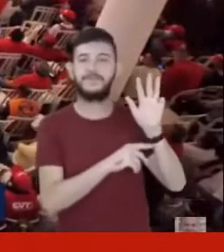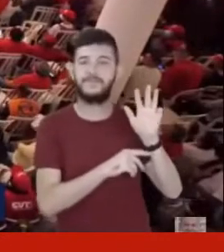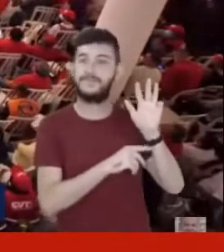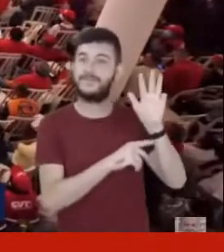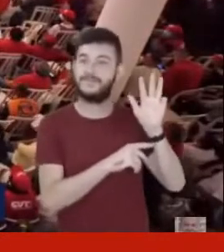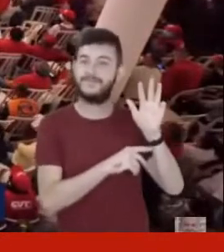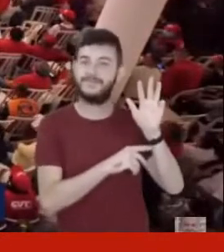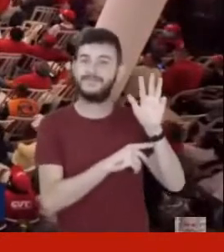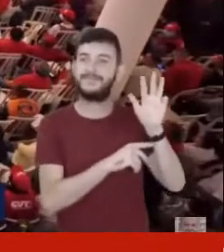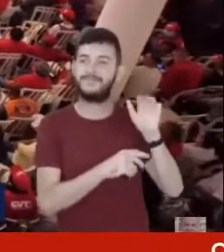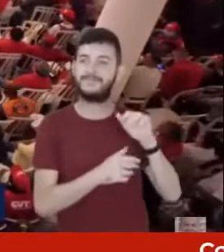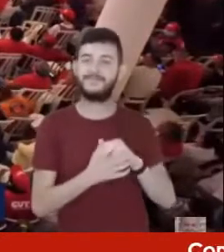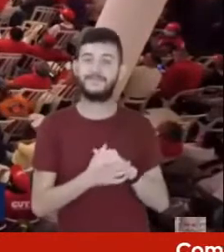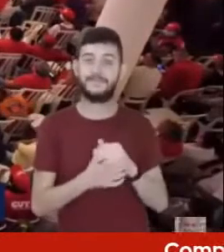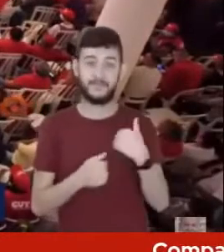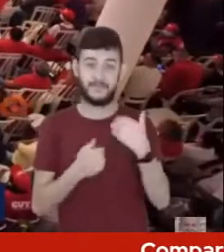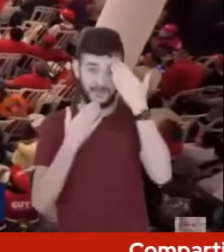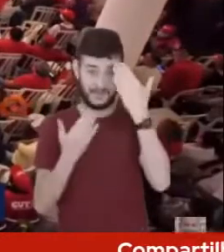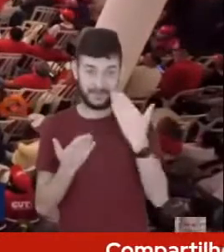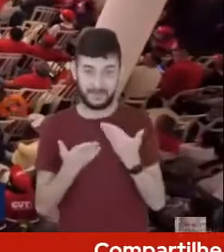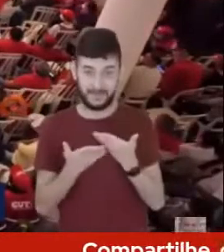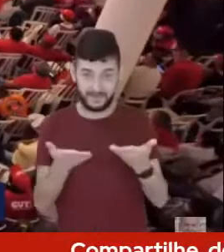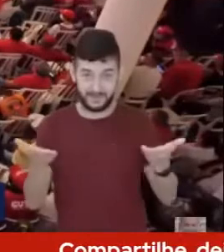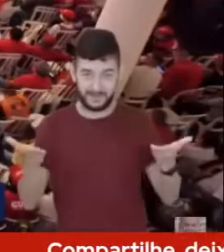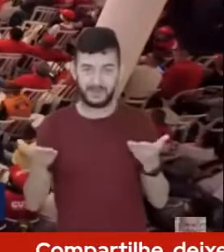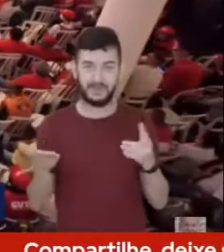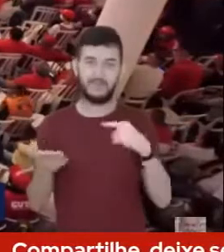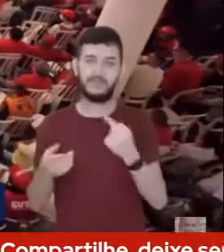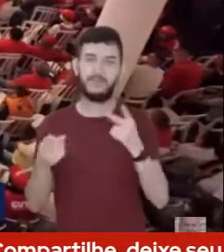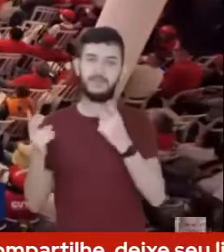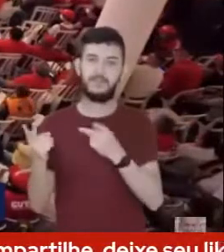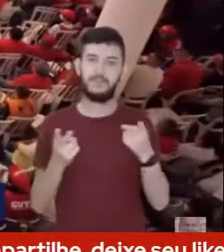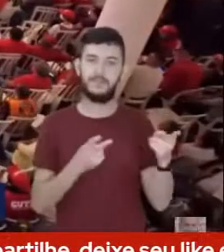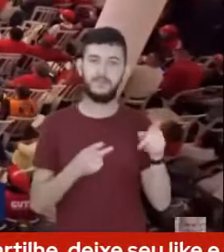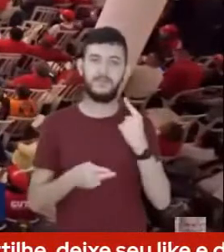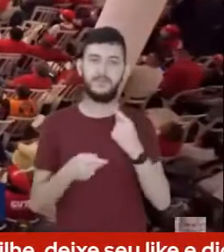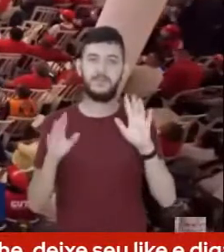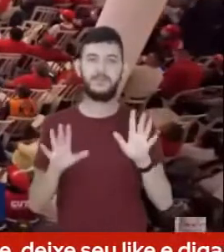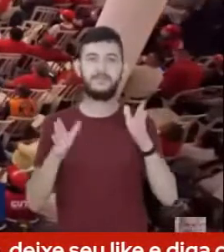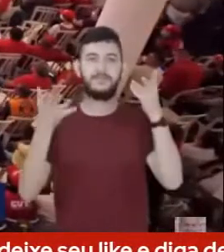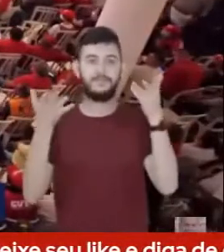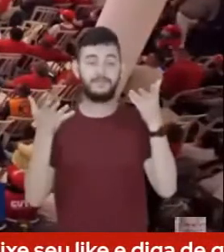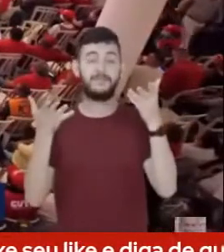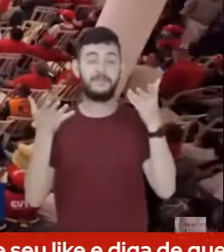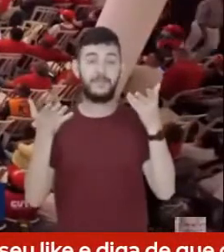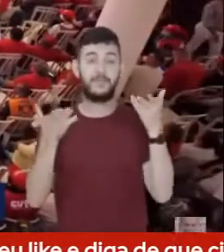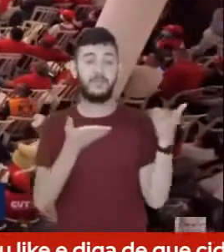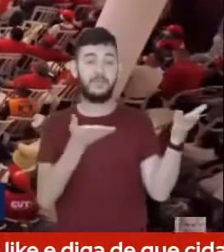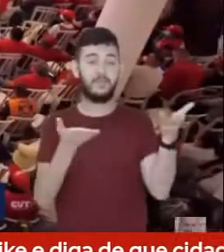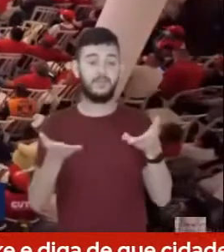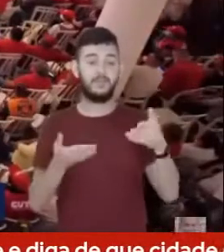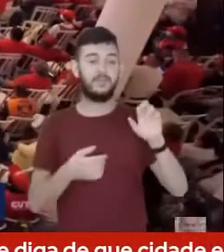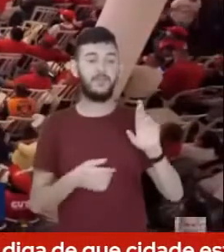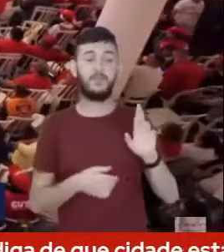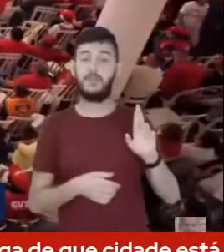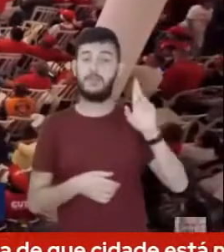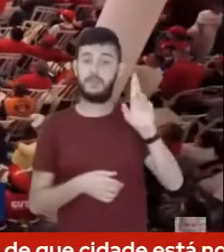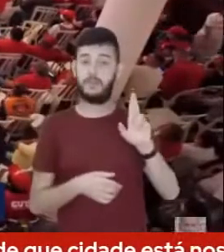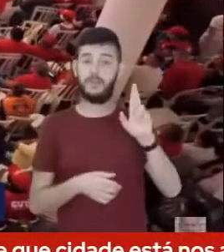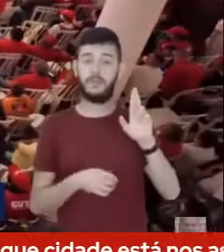Obrigado, pessoal. Dando continuidade, queria chamar agora os representantes da União Geral